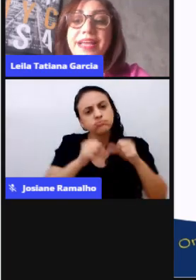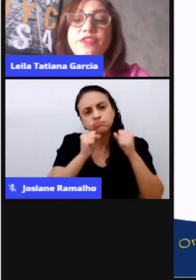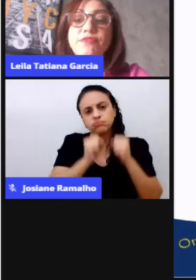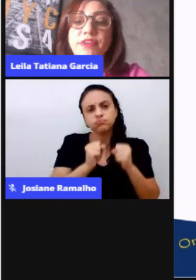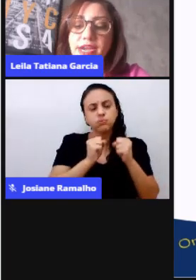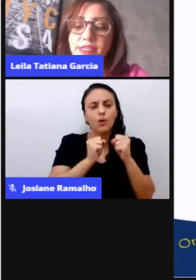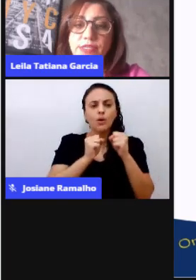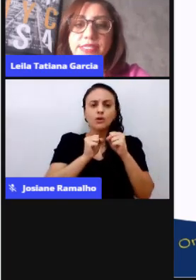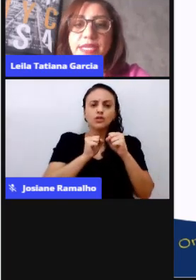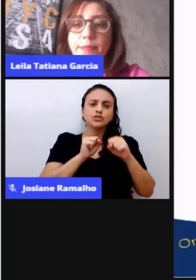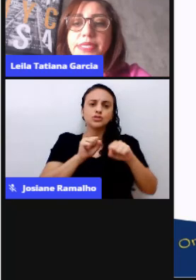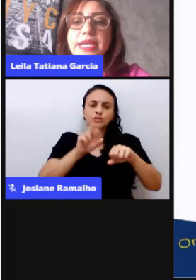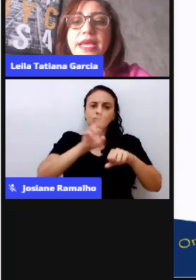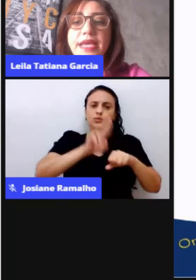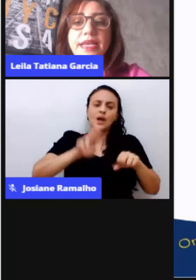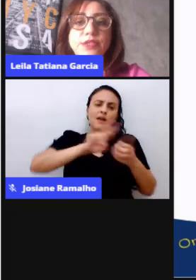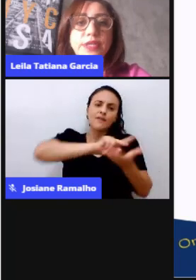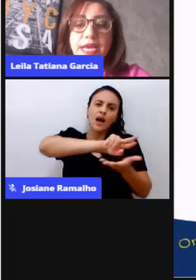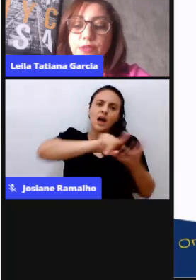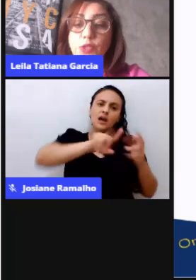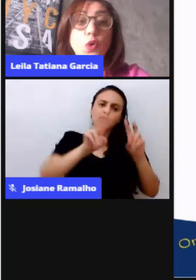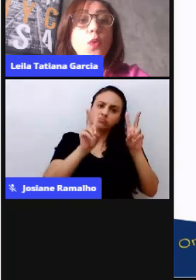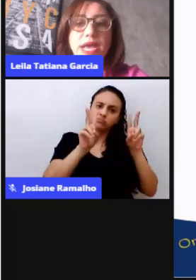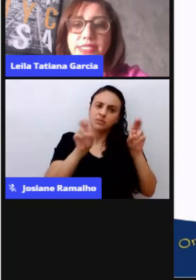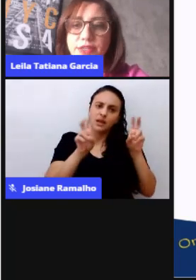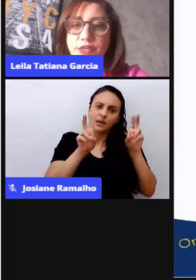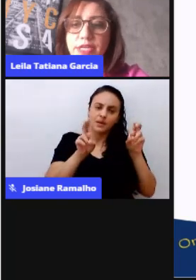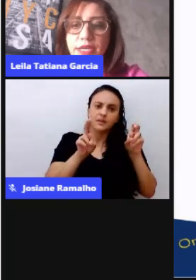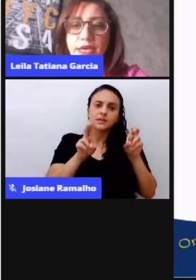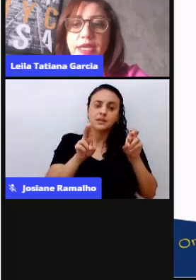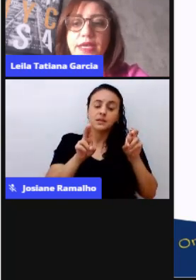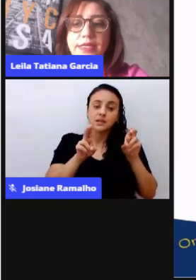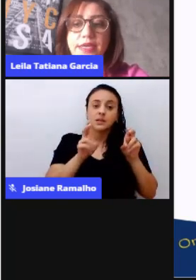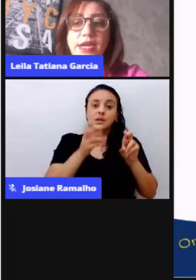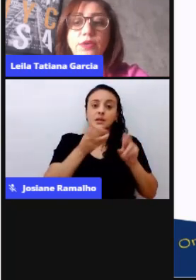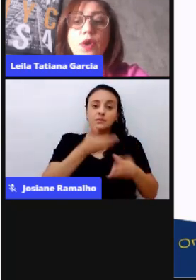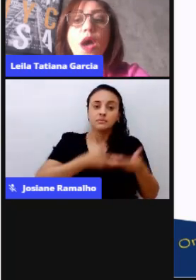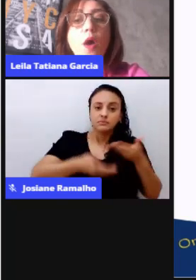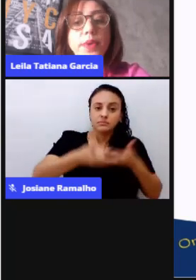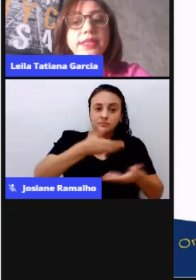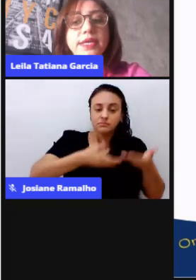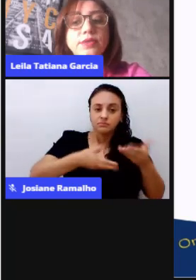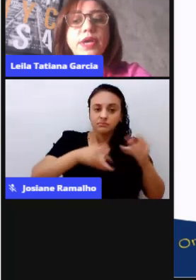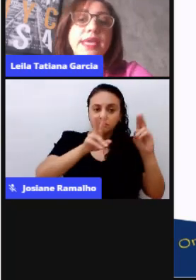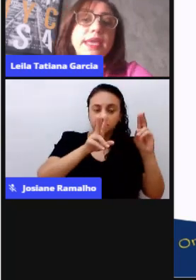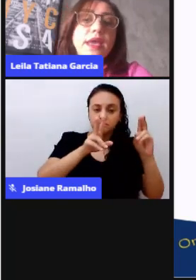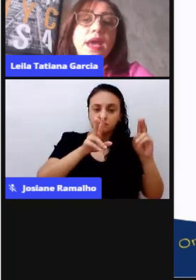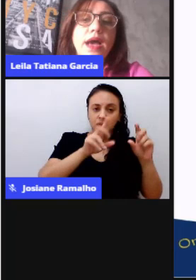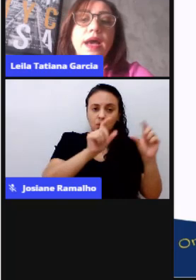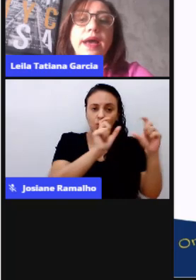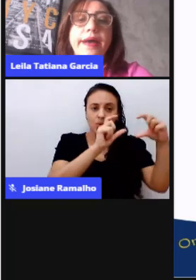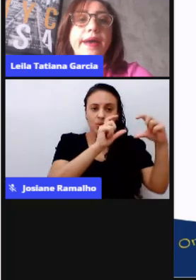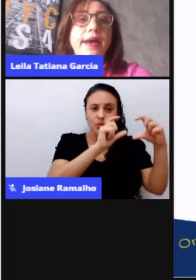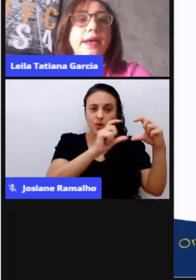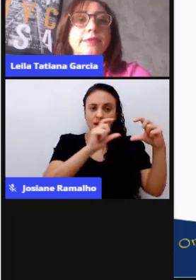pode trabalhar diversos temas relacionados com essa tirinha, certo? Aumentando